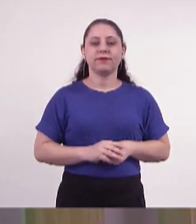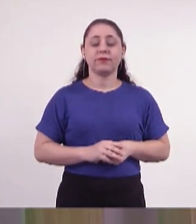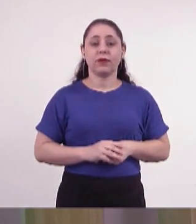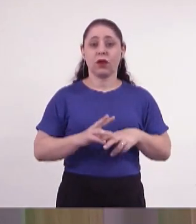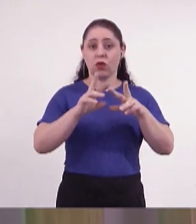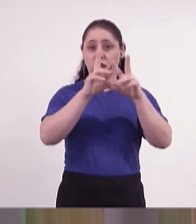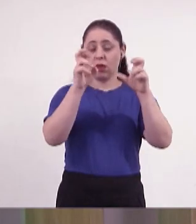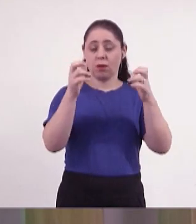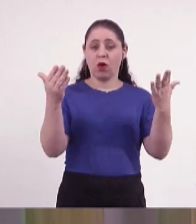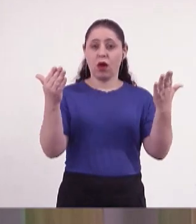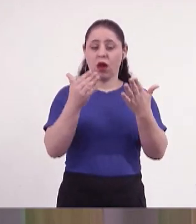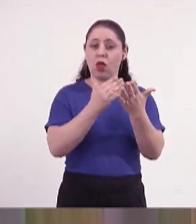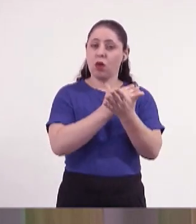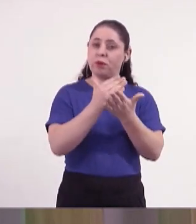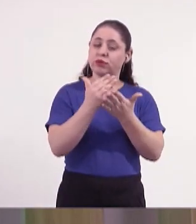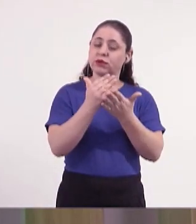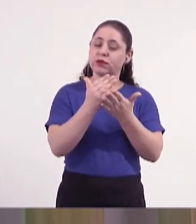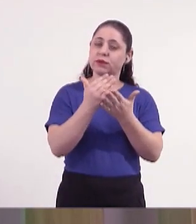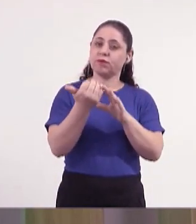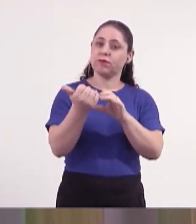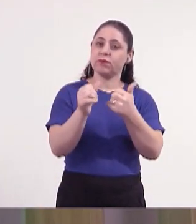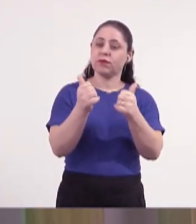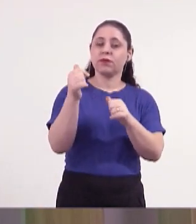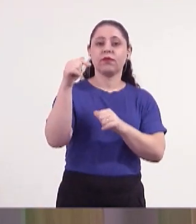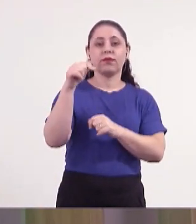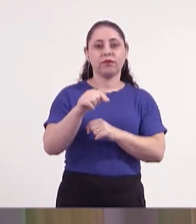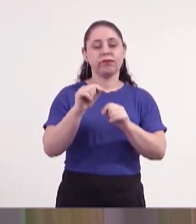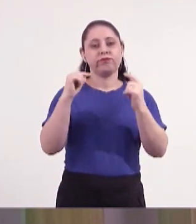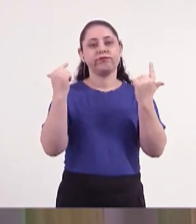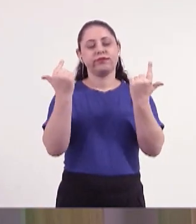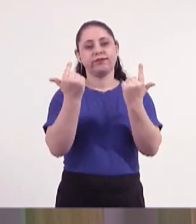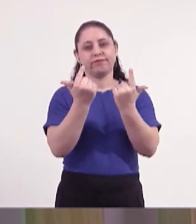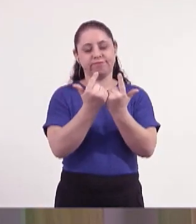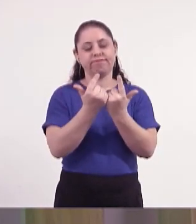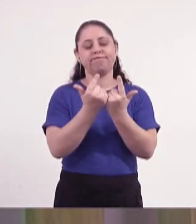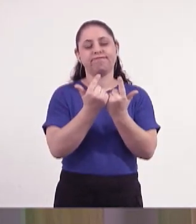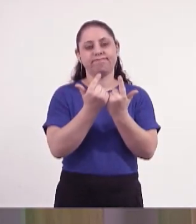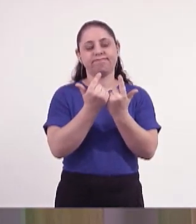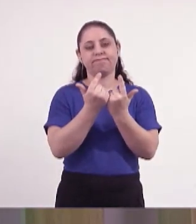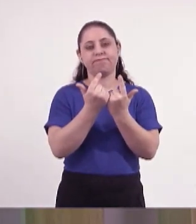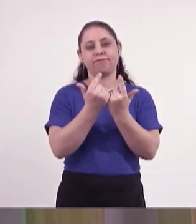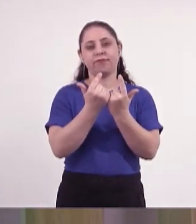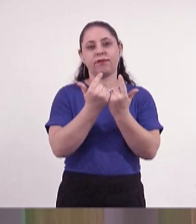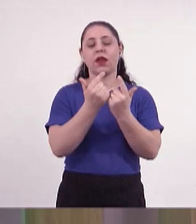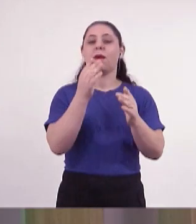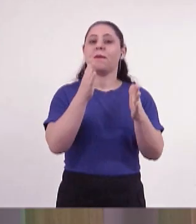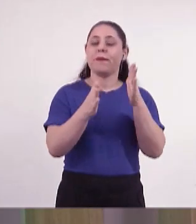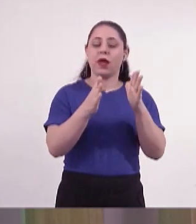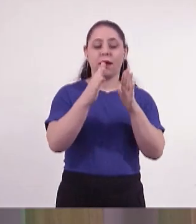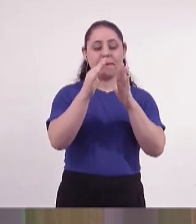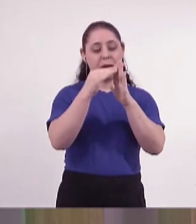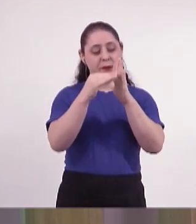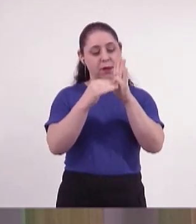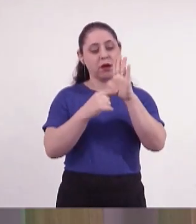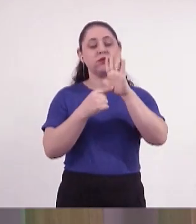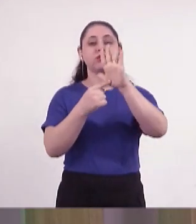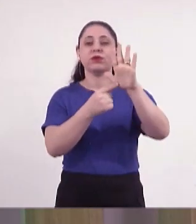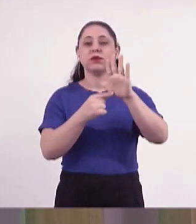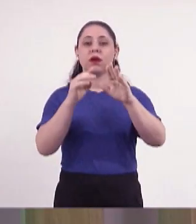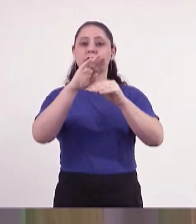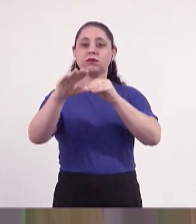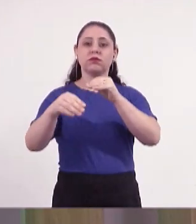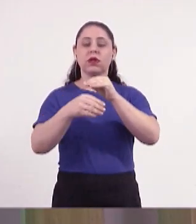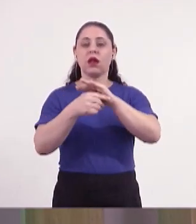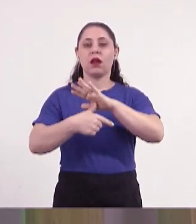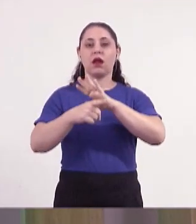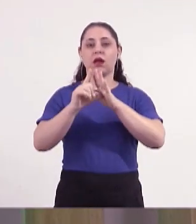A matéria começa o seu rito de tramitação ordinário aqui na Assembleia Legislativa, entra no período de pauta para apresentação de